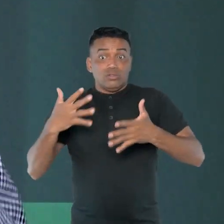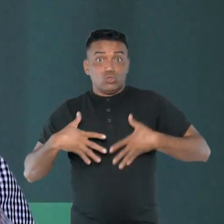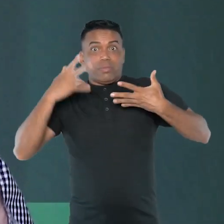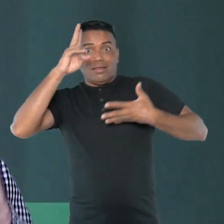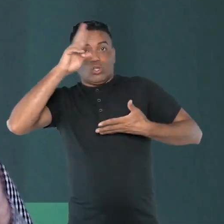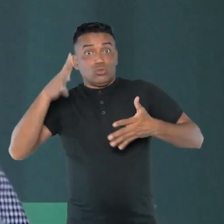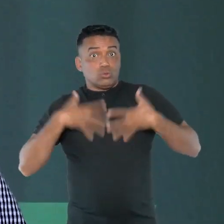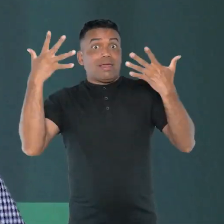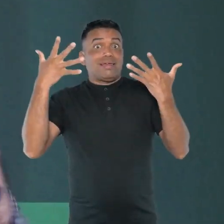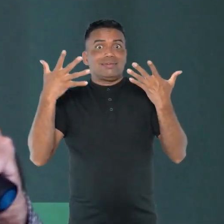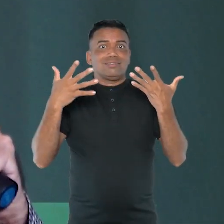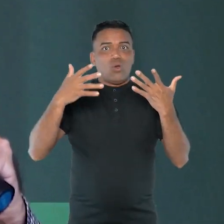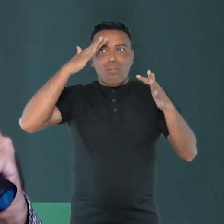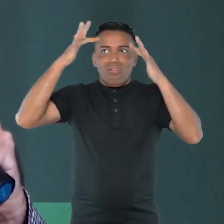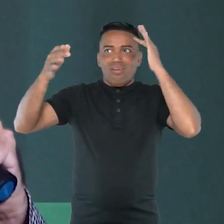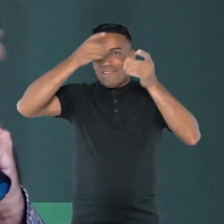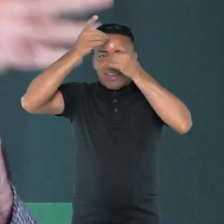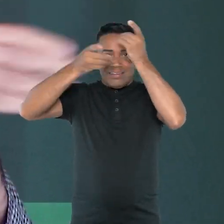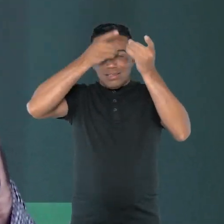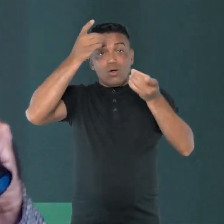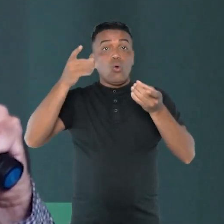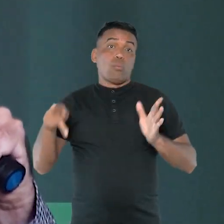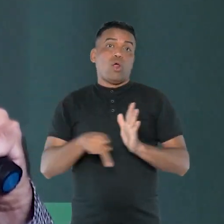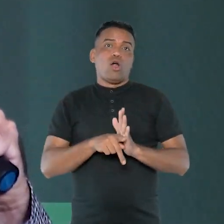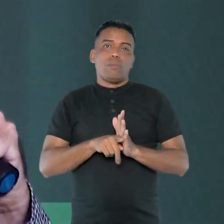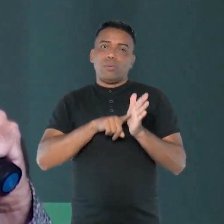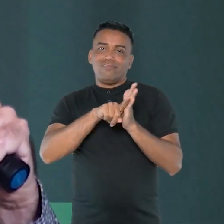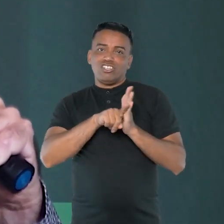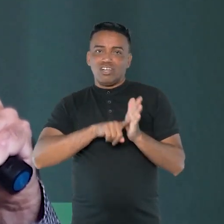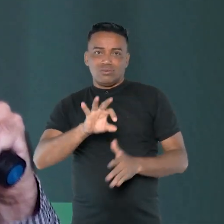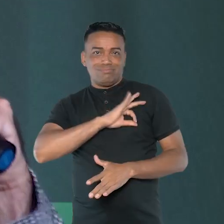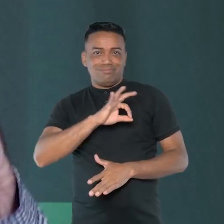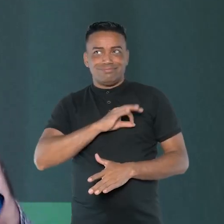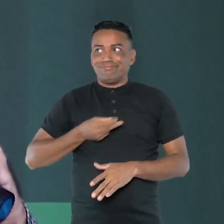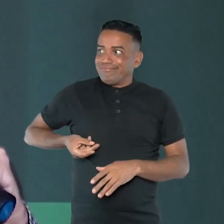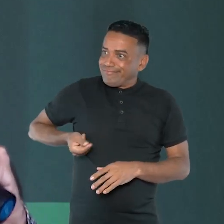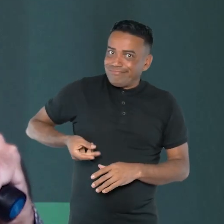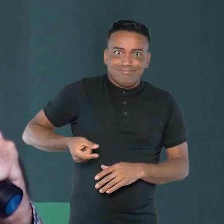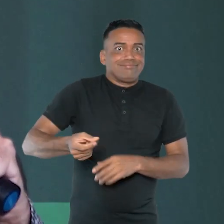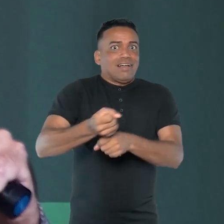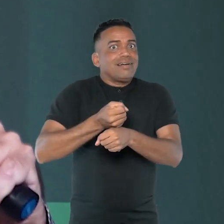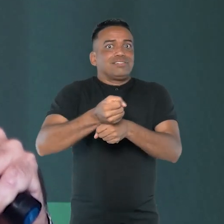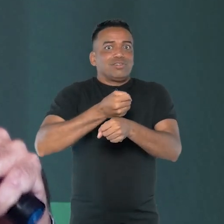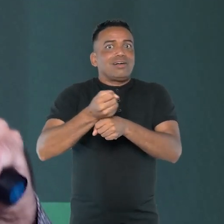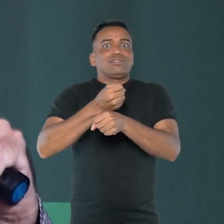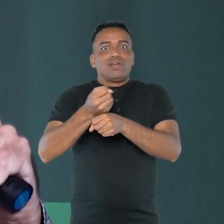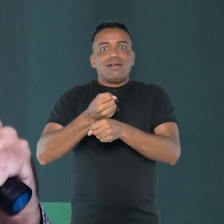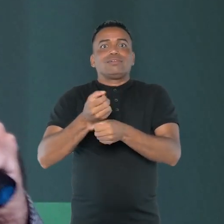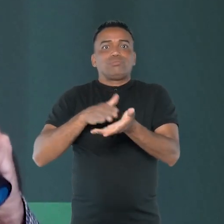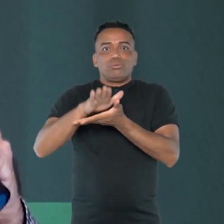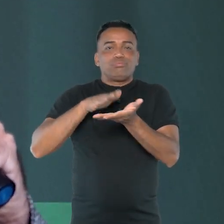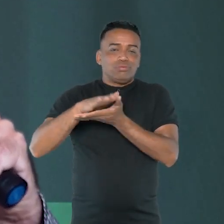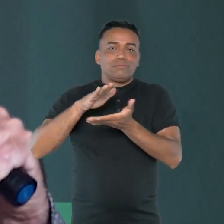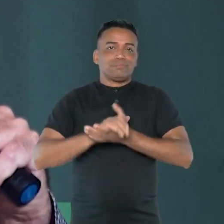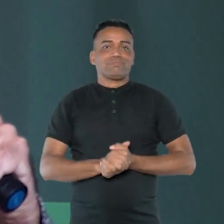ficção científica, de policiais, casos policiais que se prolongavam, às vezes, por anos. E então, eu me